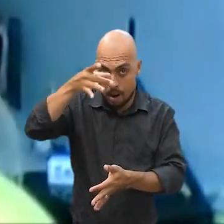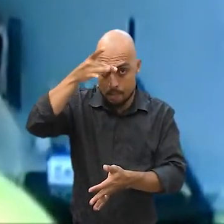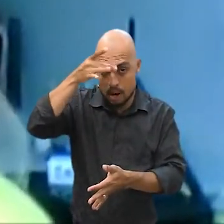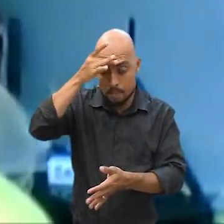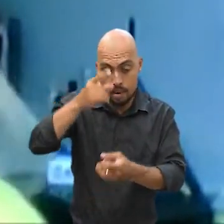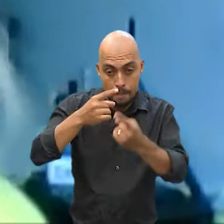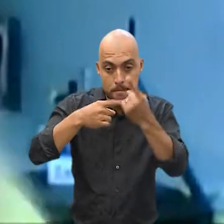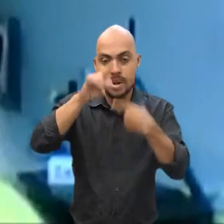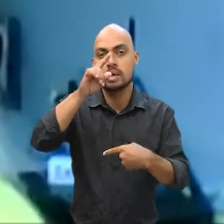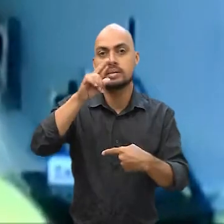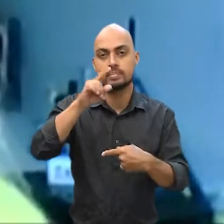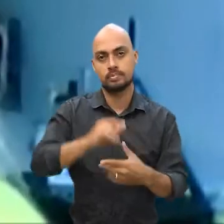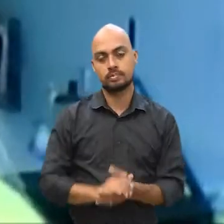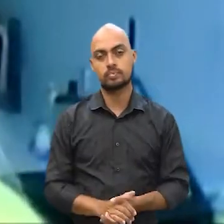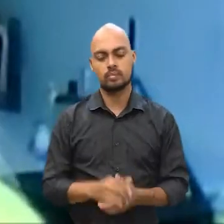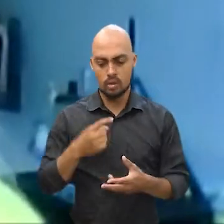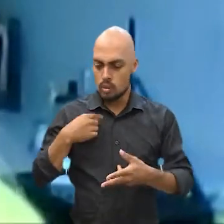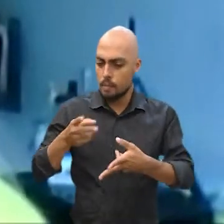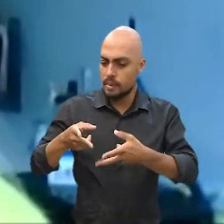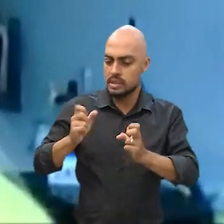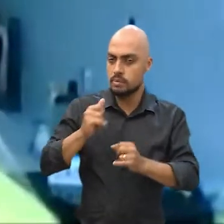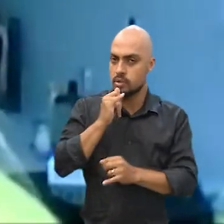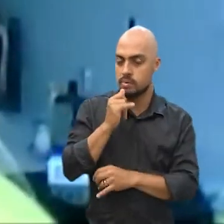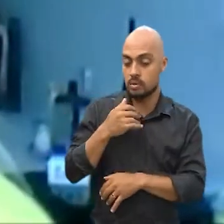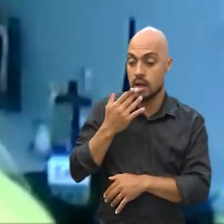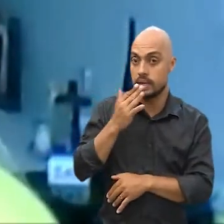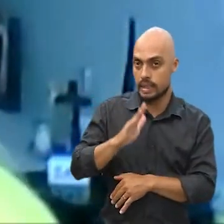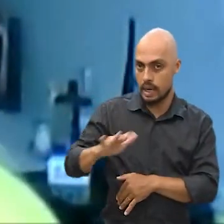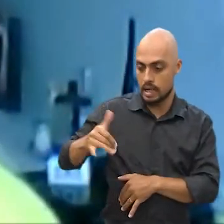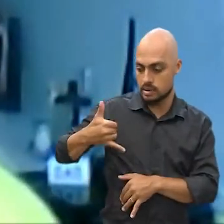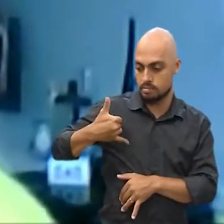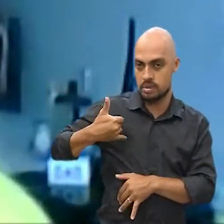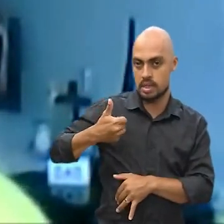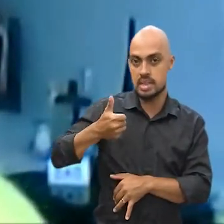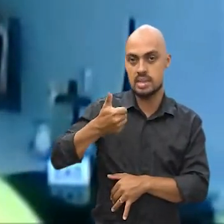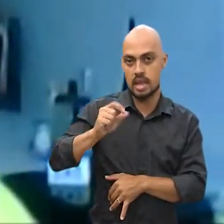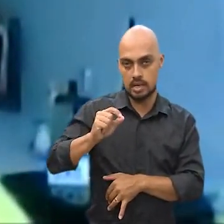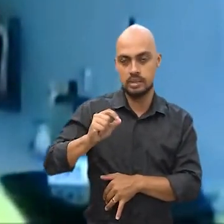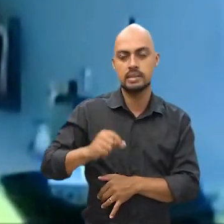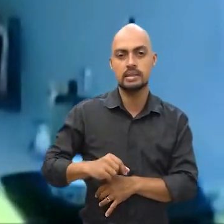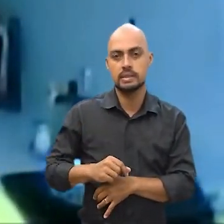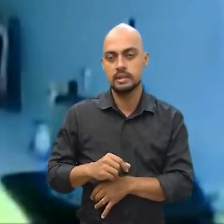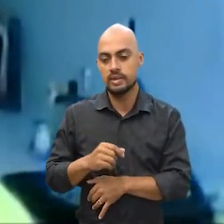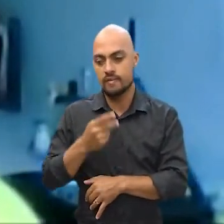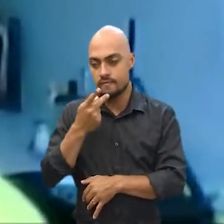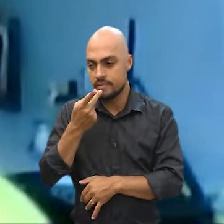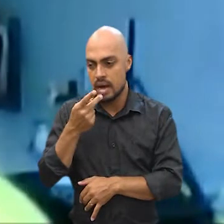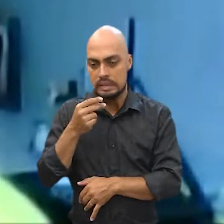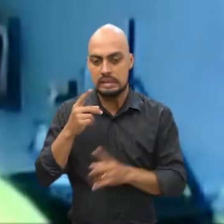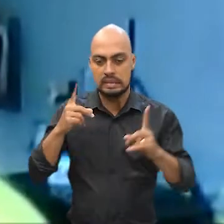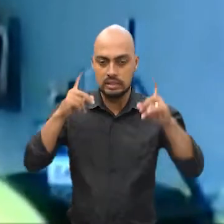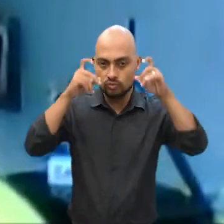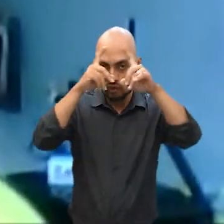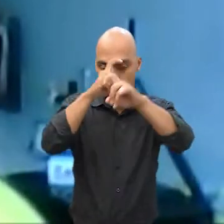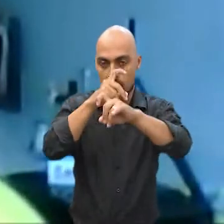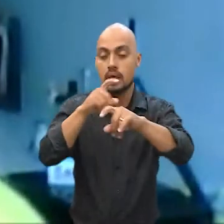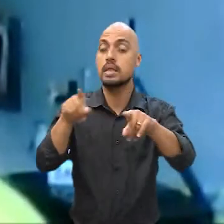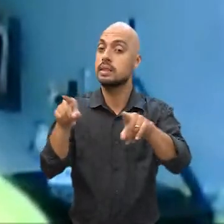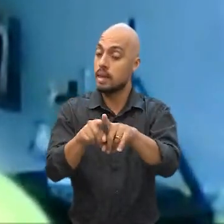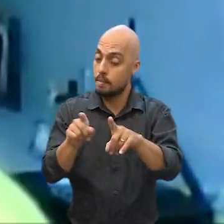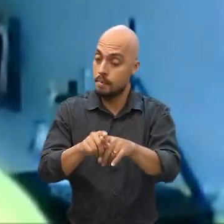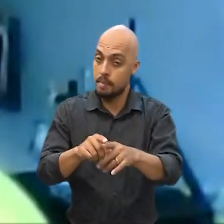vamos vendo? As crianças que vão chegando com uma idade, lá pelos 10 anos, onde apresentam dificuldade de fala, elas também vão apresentar dificuldade de